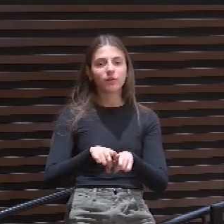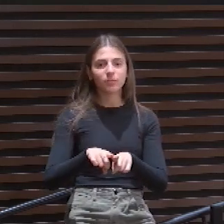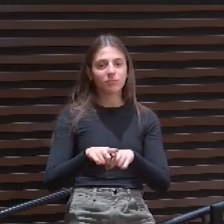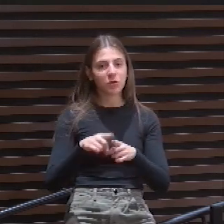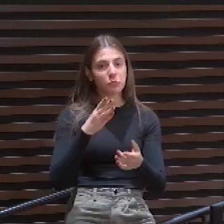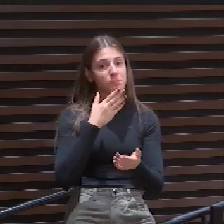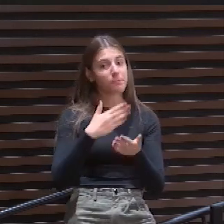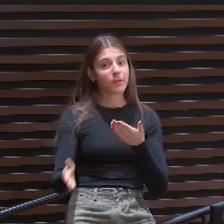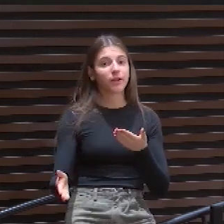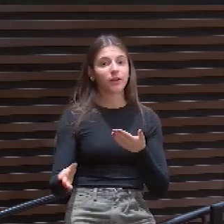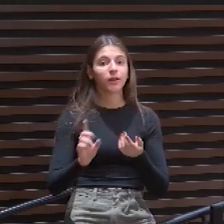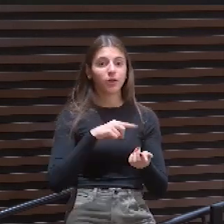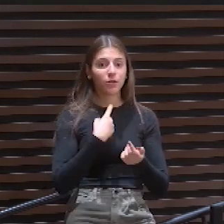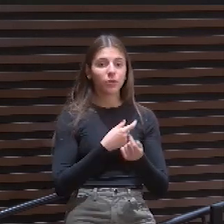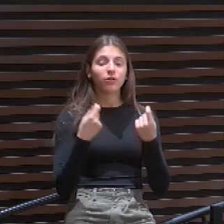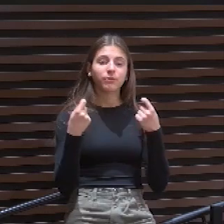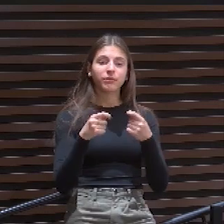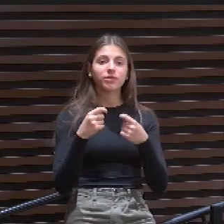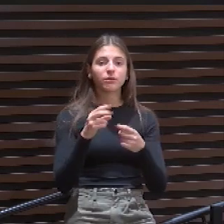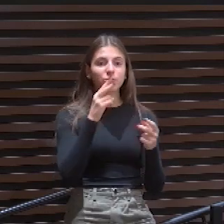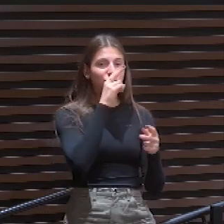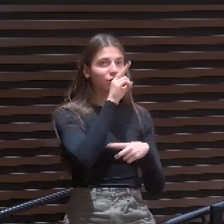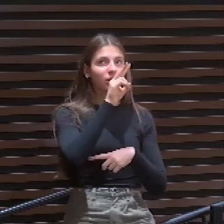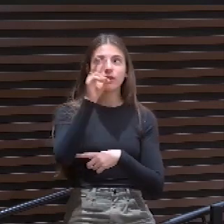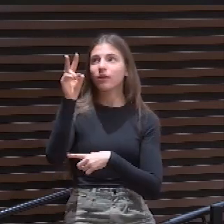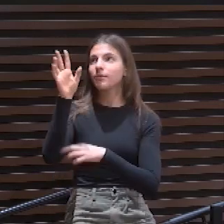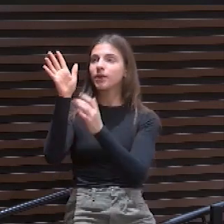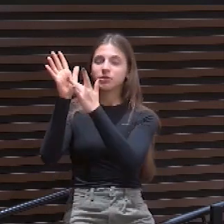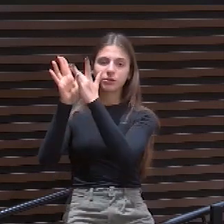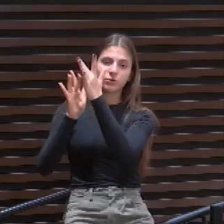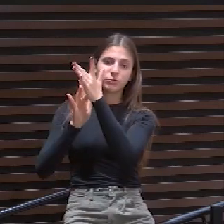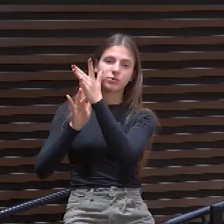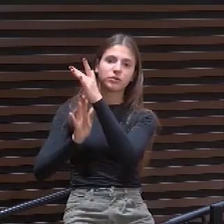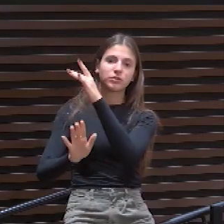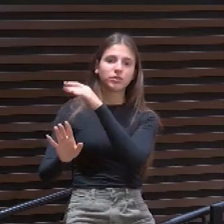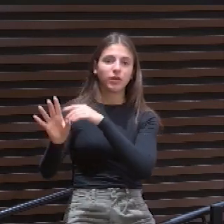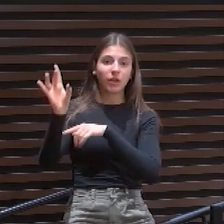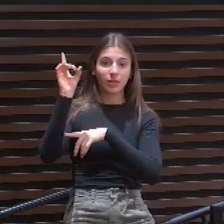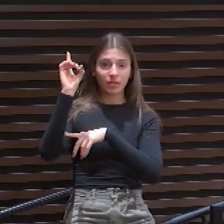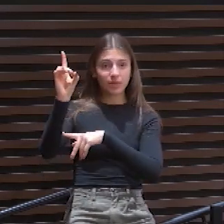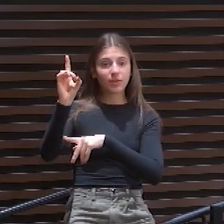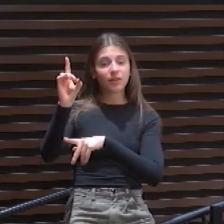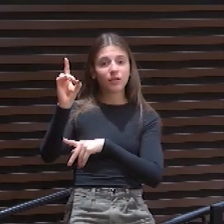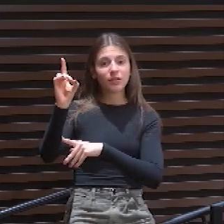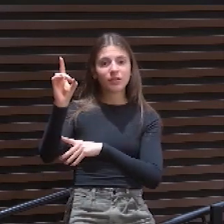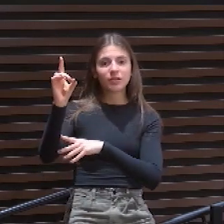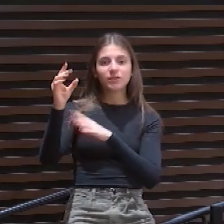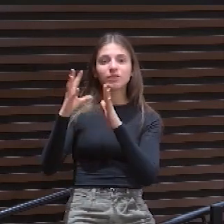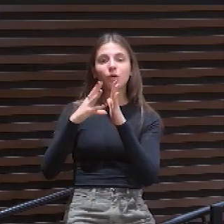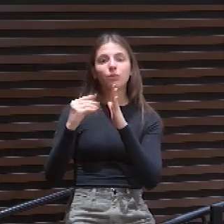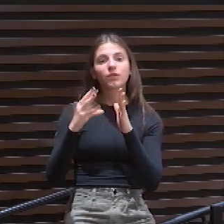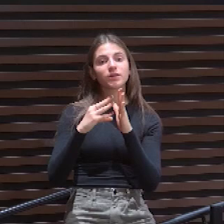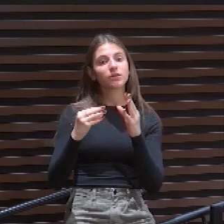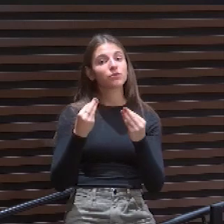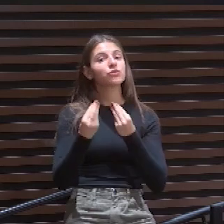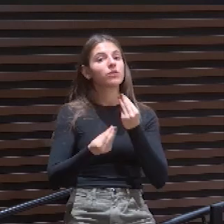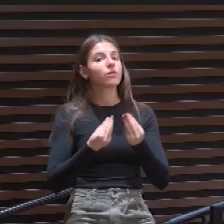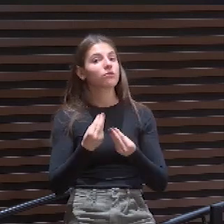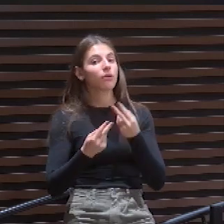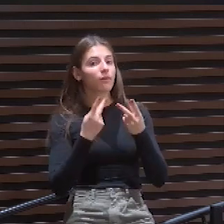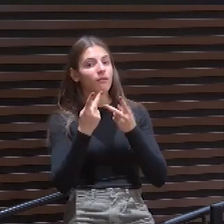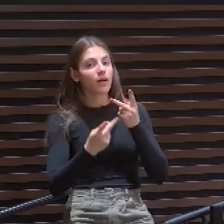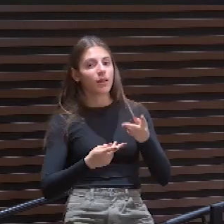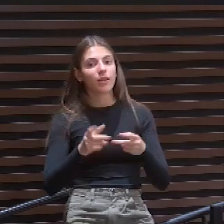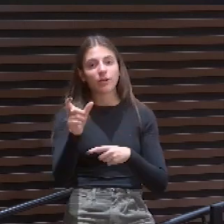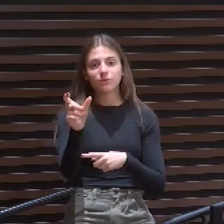efeito, devemos olhar para Jesus. Ele é o modelo de como falar de alguém, de como se